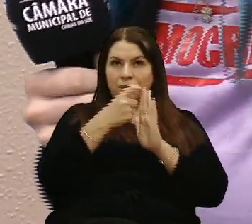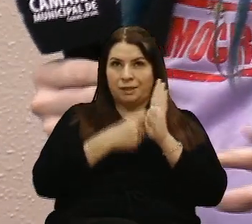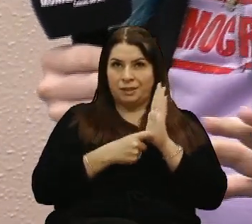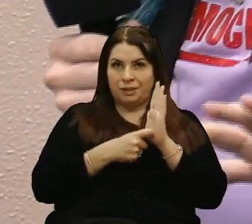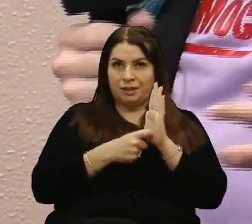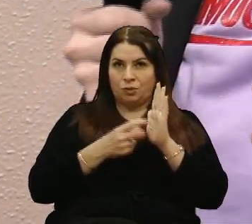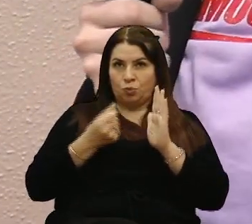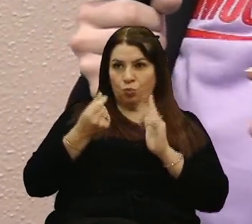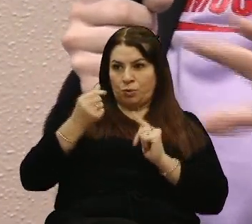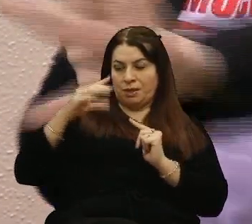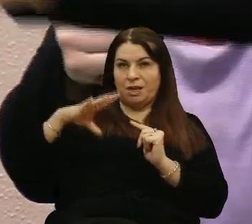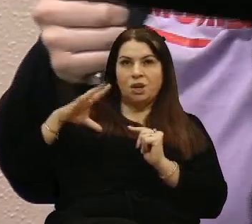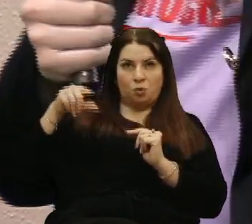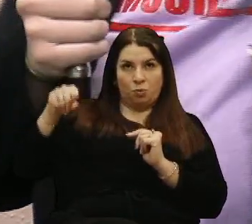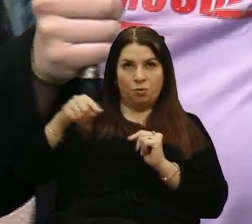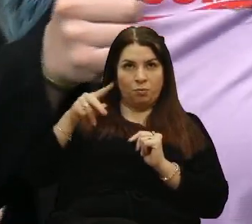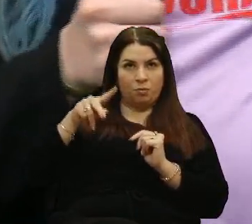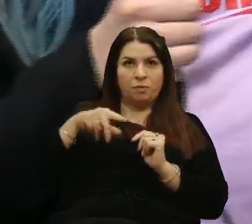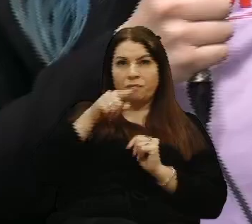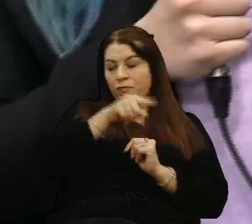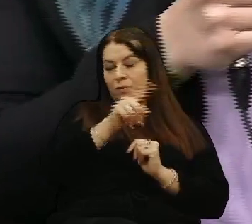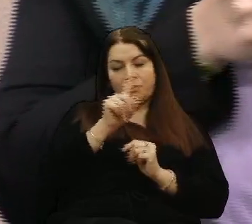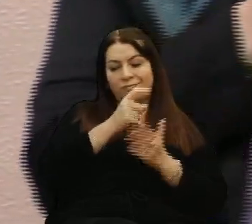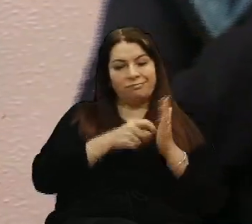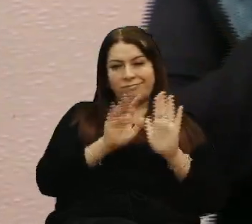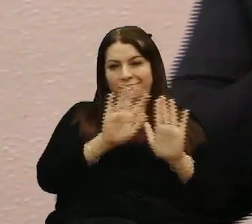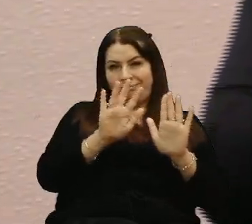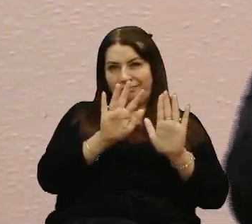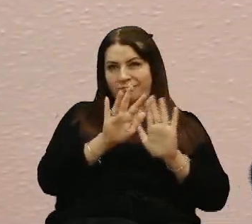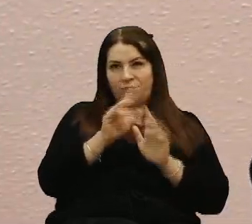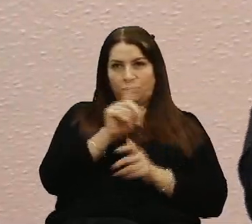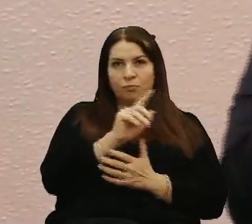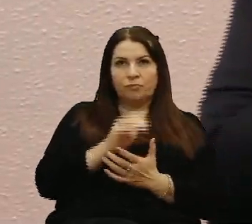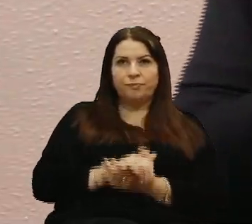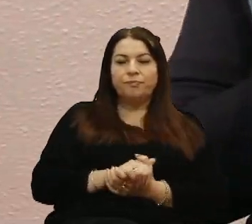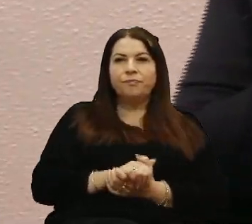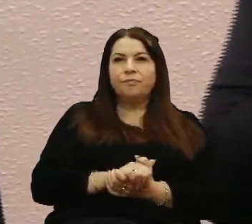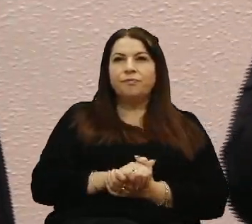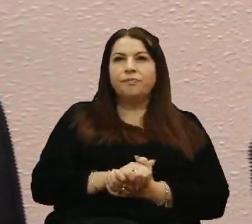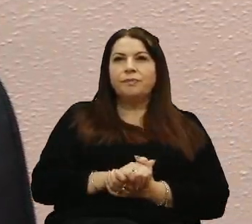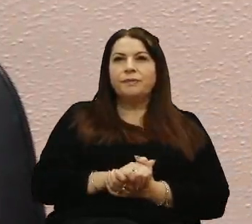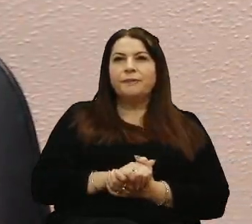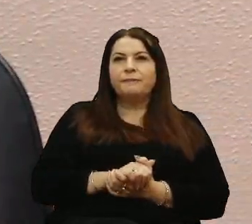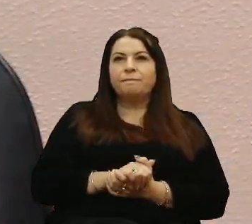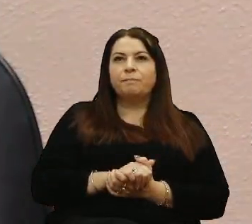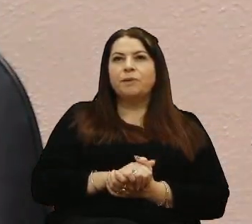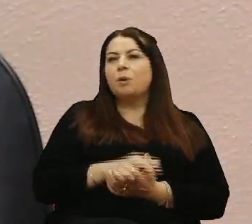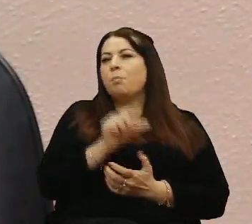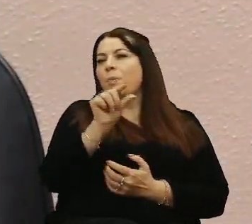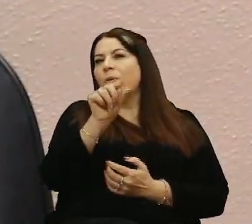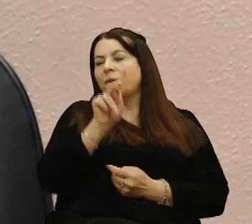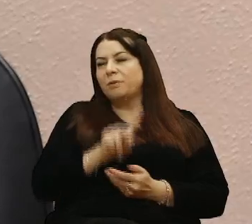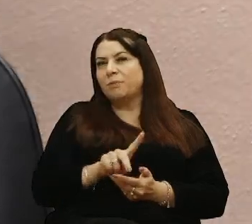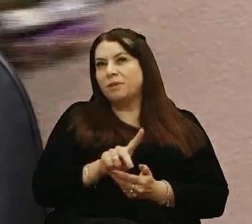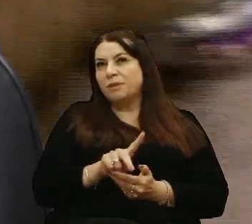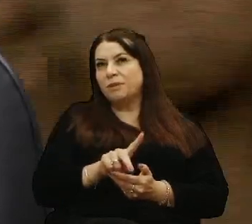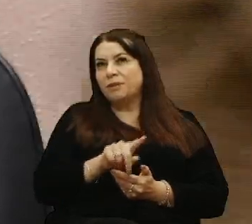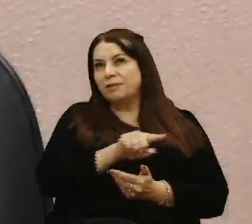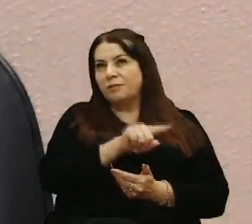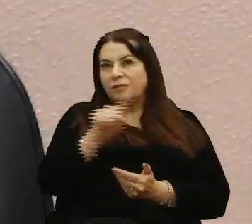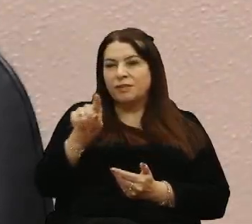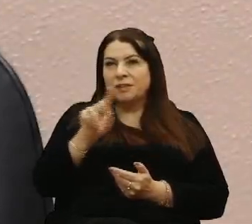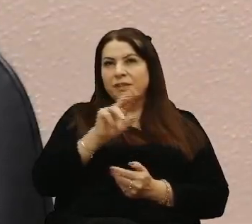super ricos, presidente Lucas, vocês não serão taxados. Vocês não serão taxados. É uma meia dúzia e vocês